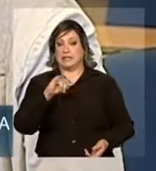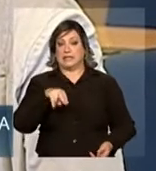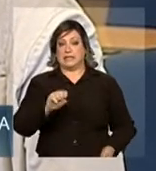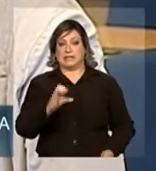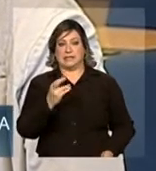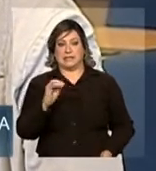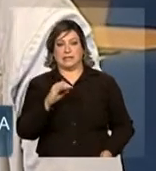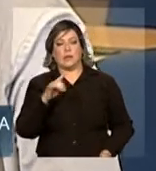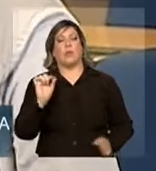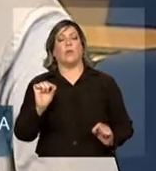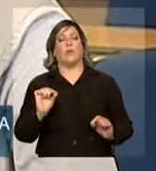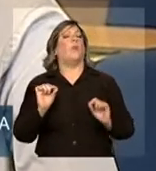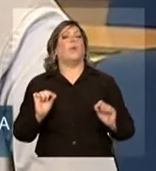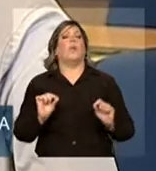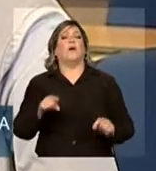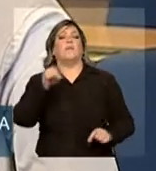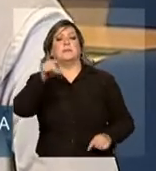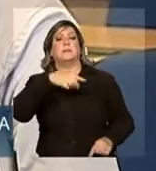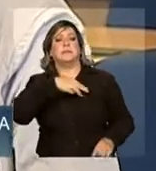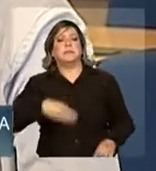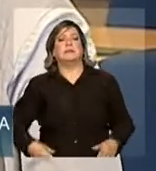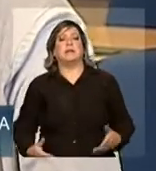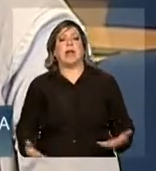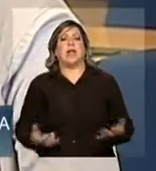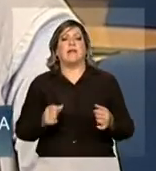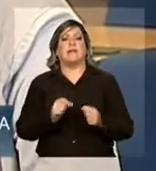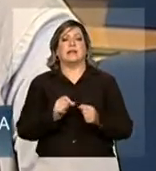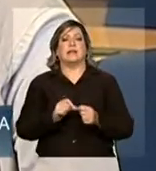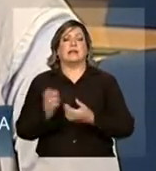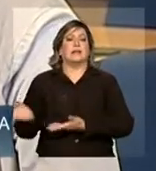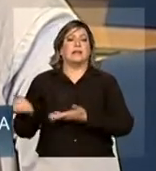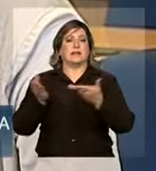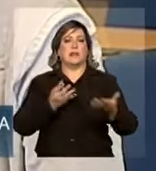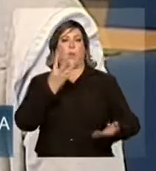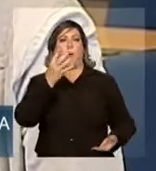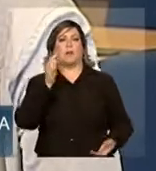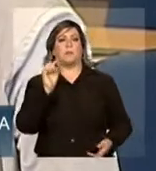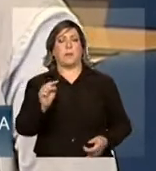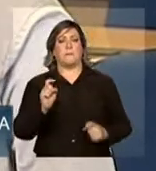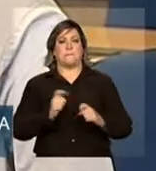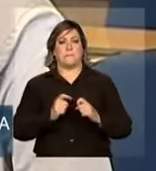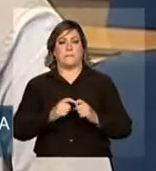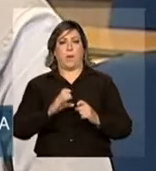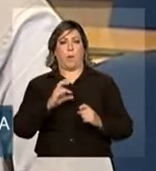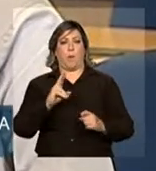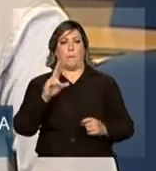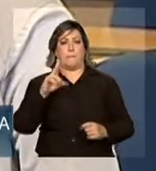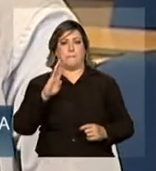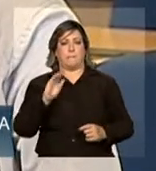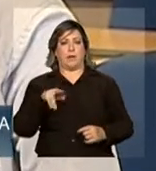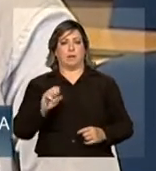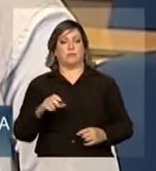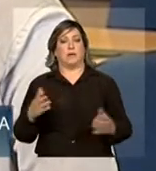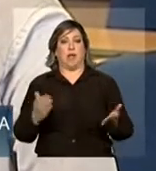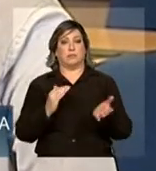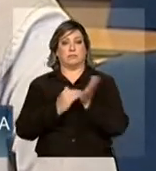eh que o que fazer além de trazer 4.000 médicos cubanos porque agora a gente já subiu para